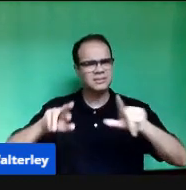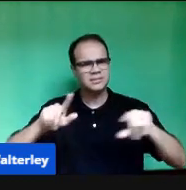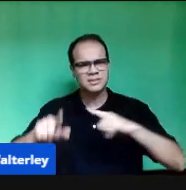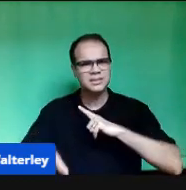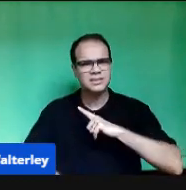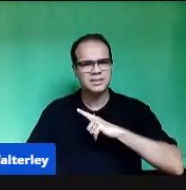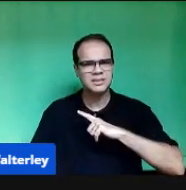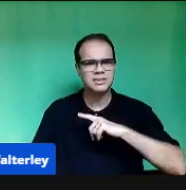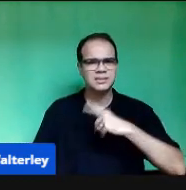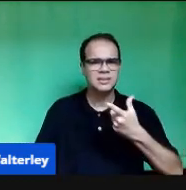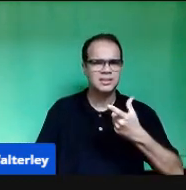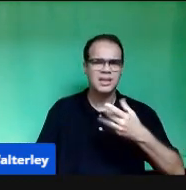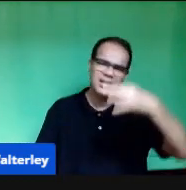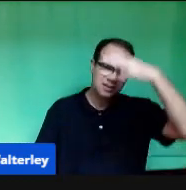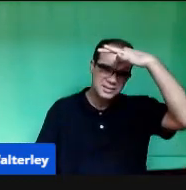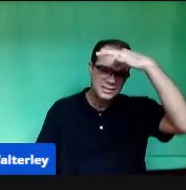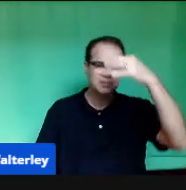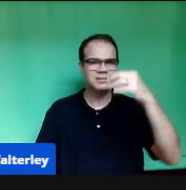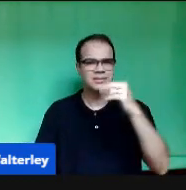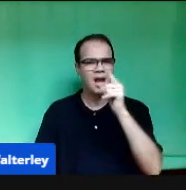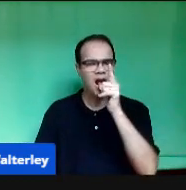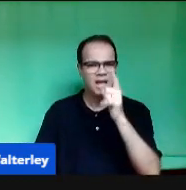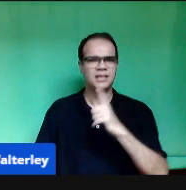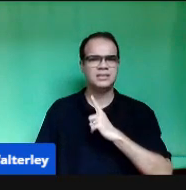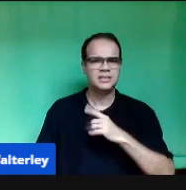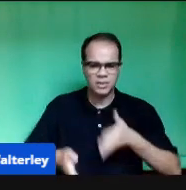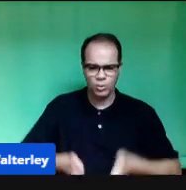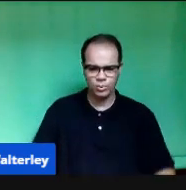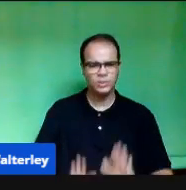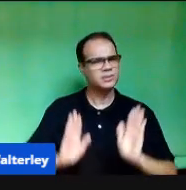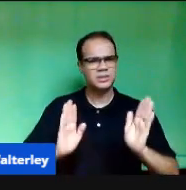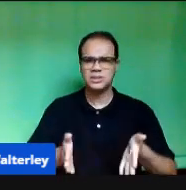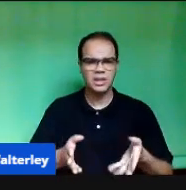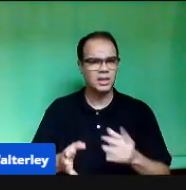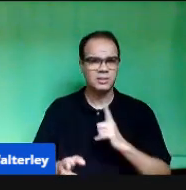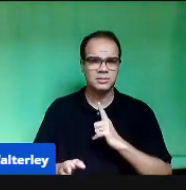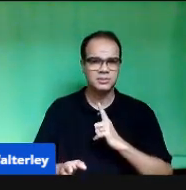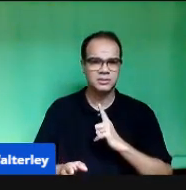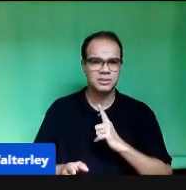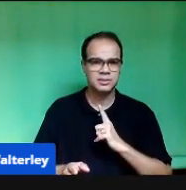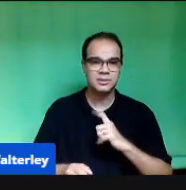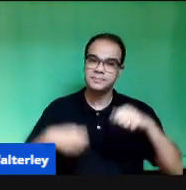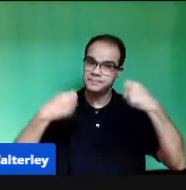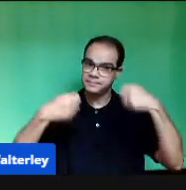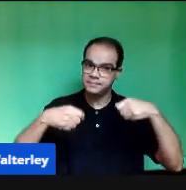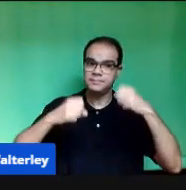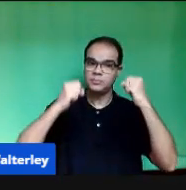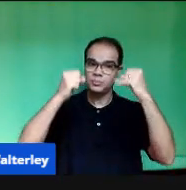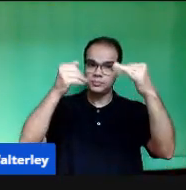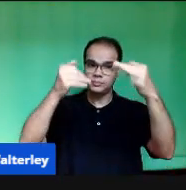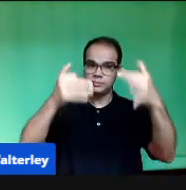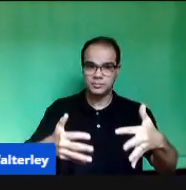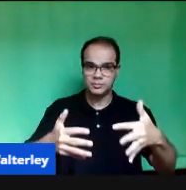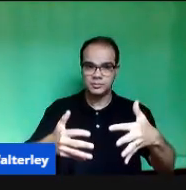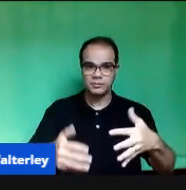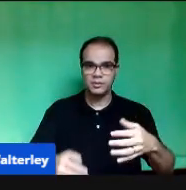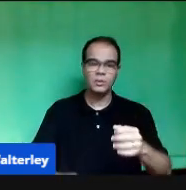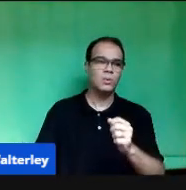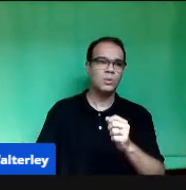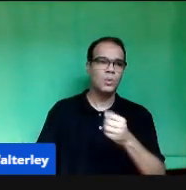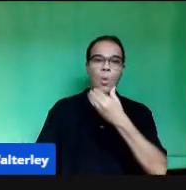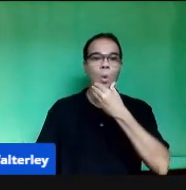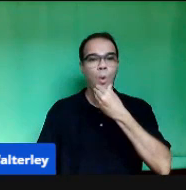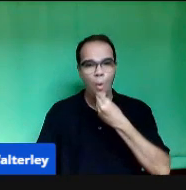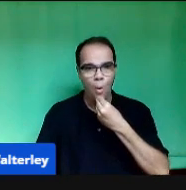nós, seres humanos, nós temos ao nascer. E é importante sempre dizer que o sexo biológico, ele